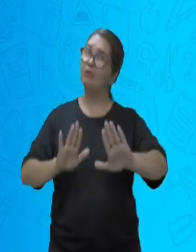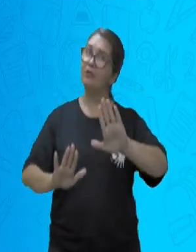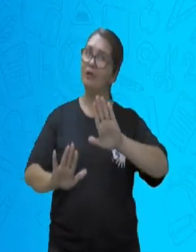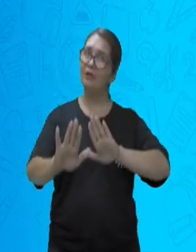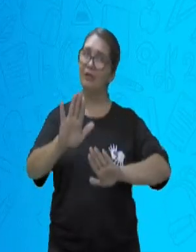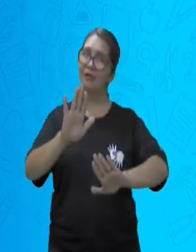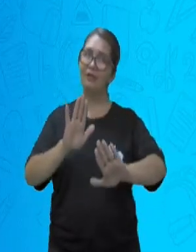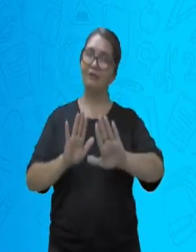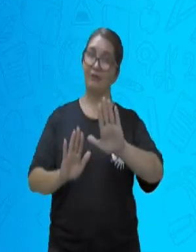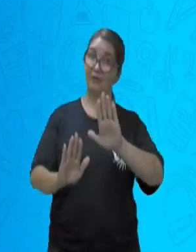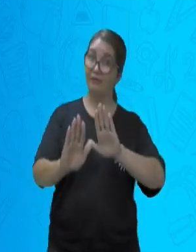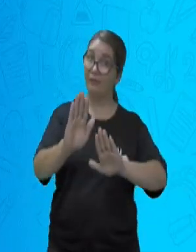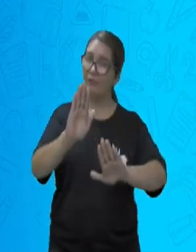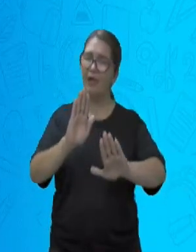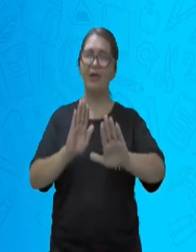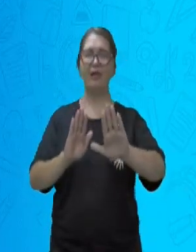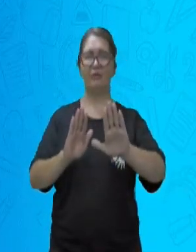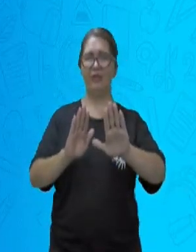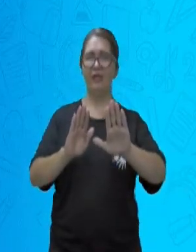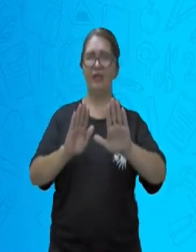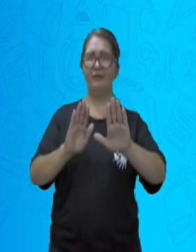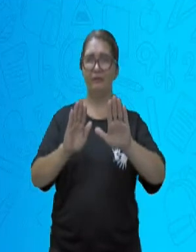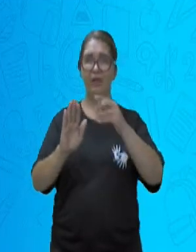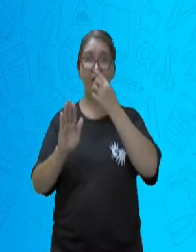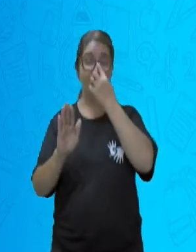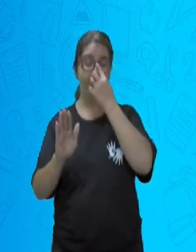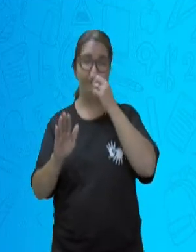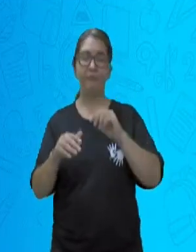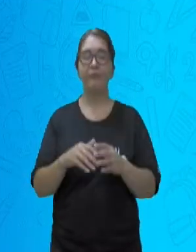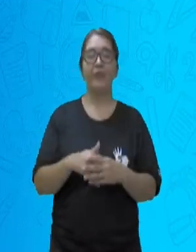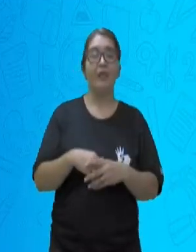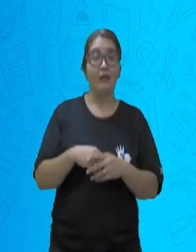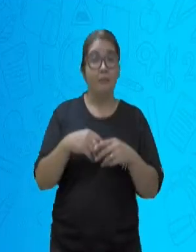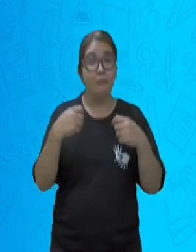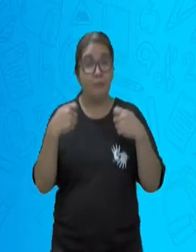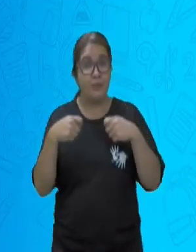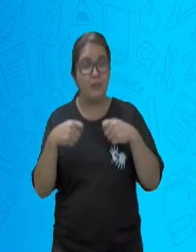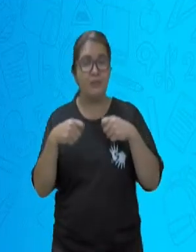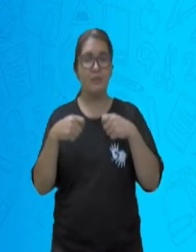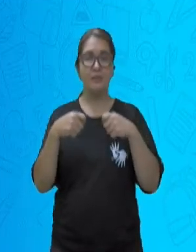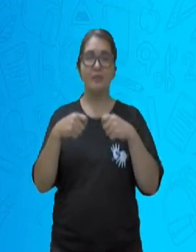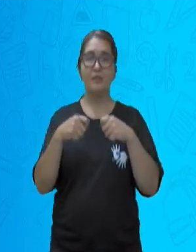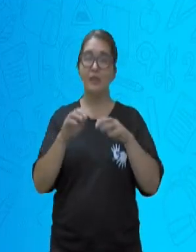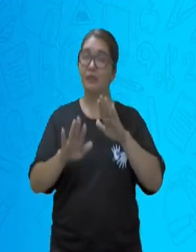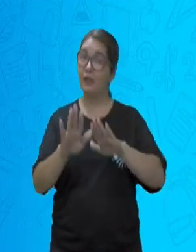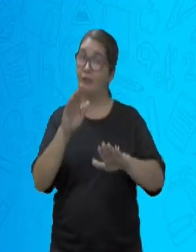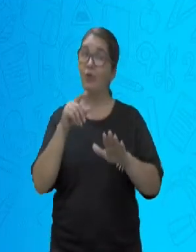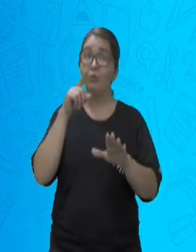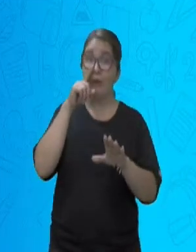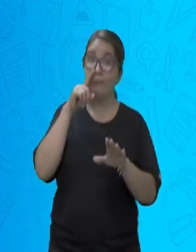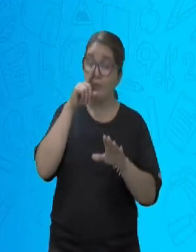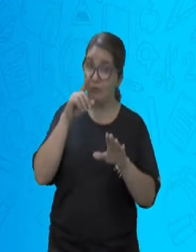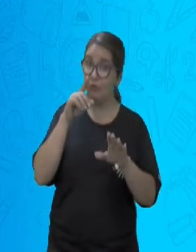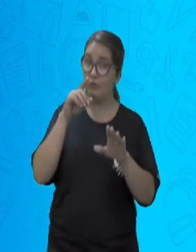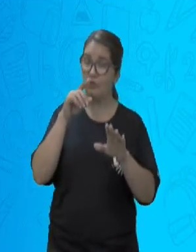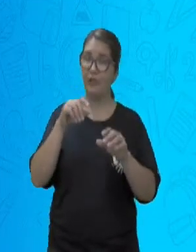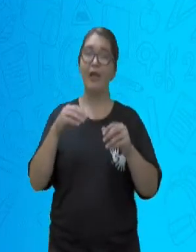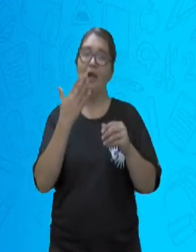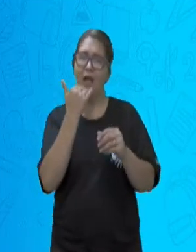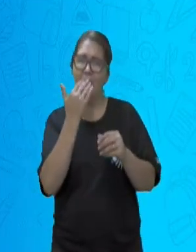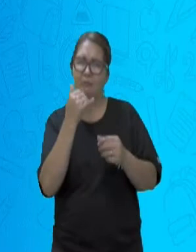ou esporadicamente, vez ou outra. A gente deve consumir esses